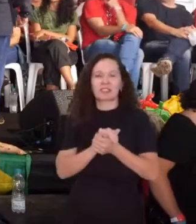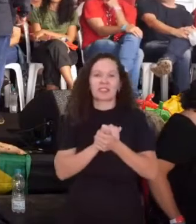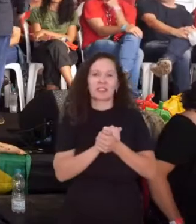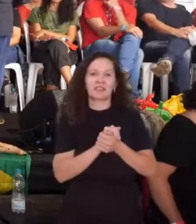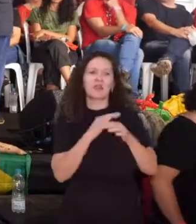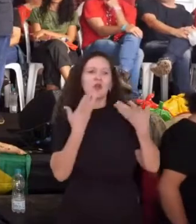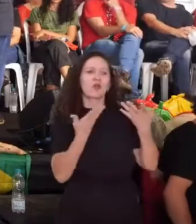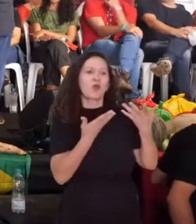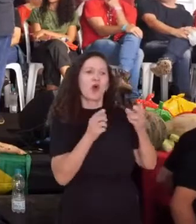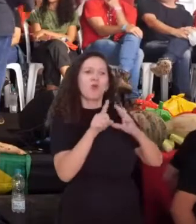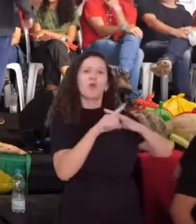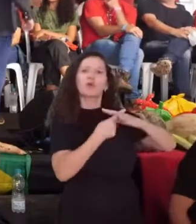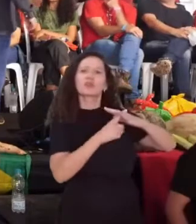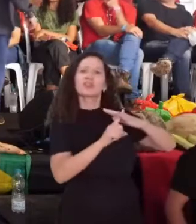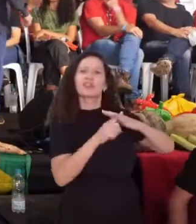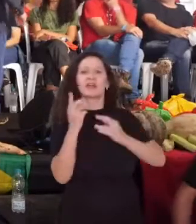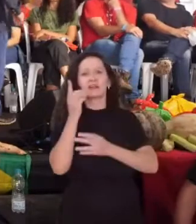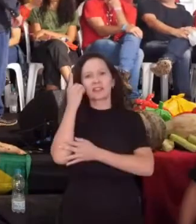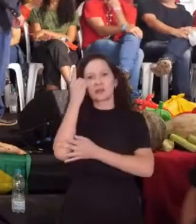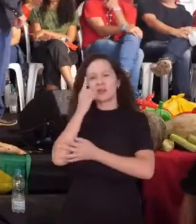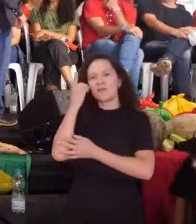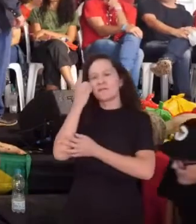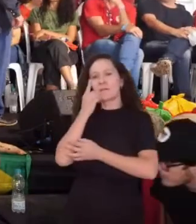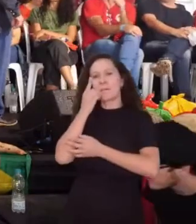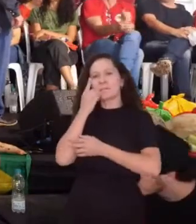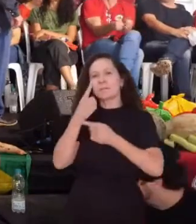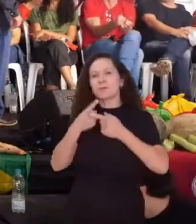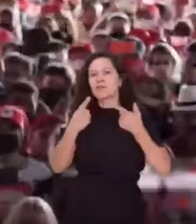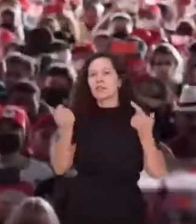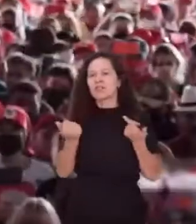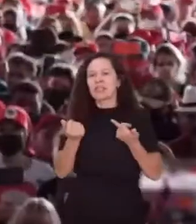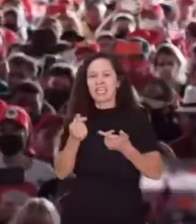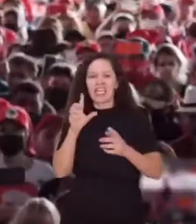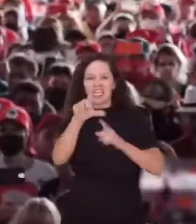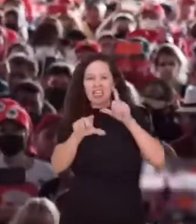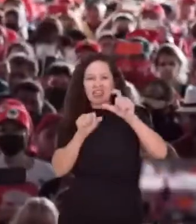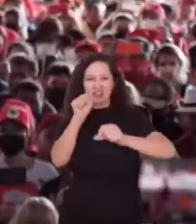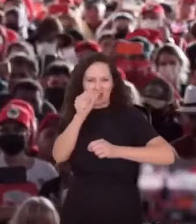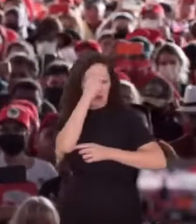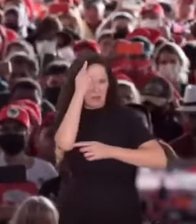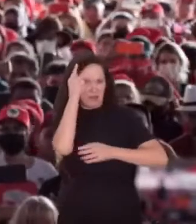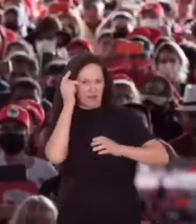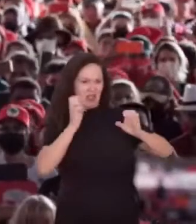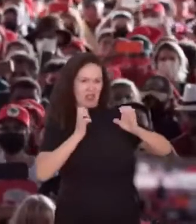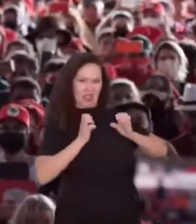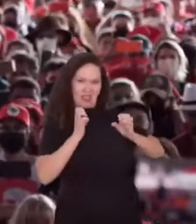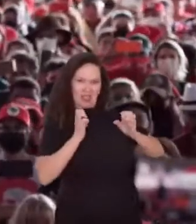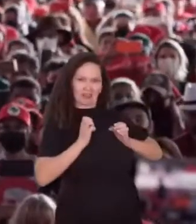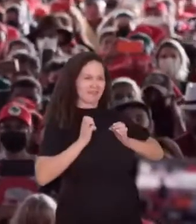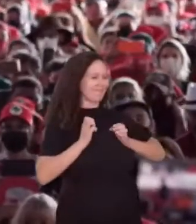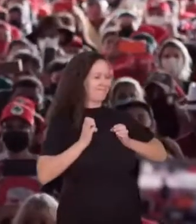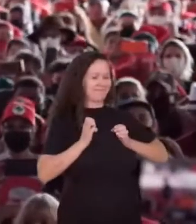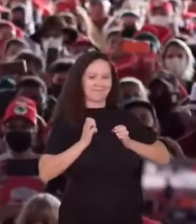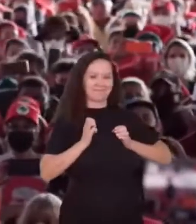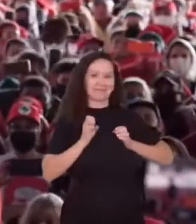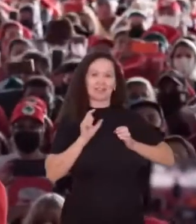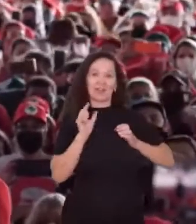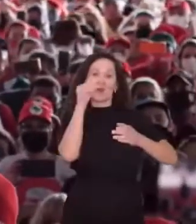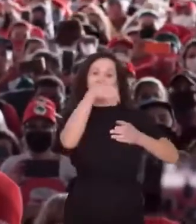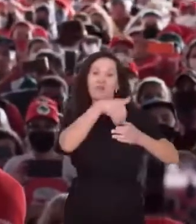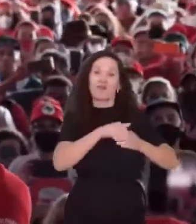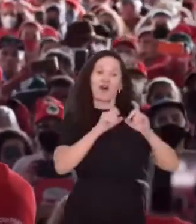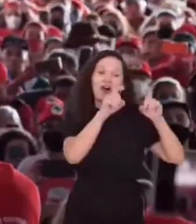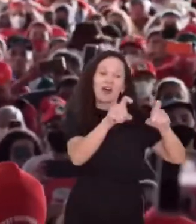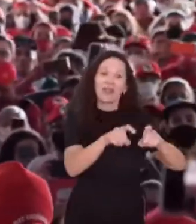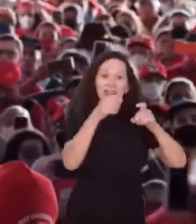deputados? Porque ninguém coloca lá latifundiário. Ninguém coloca fazendeiro. Coloca, às